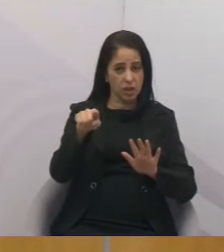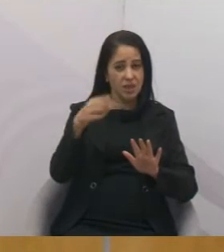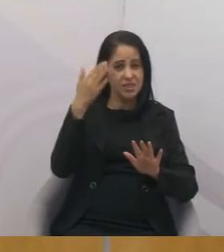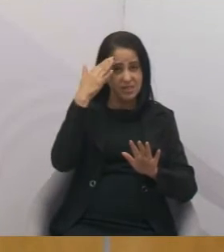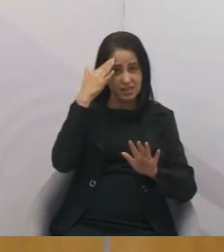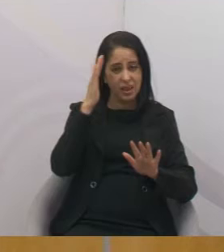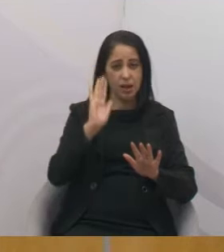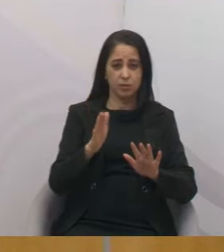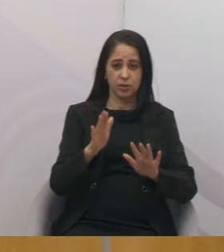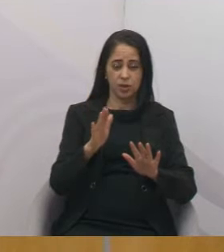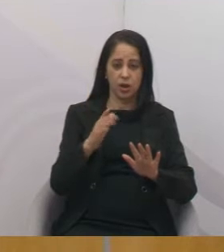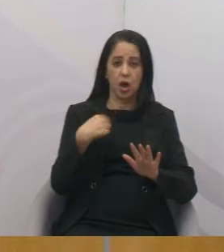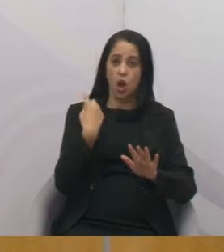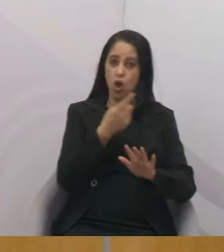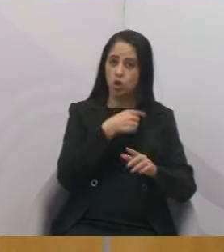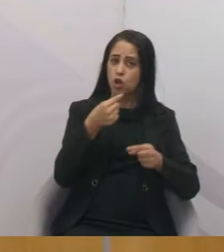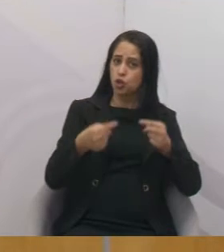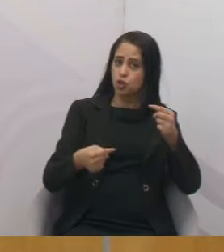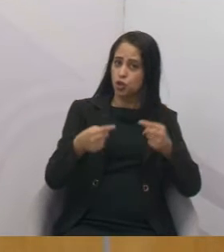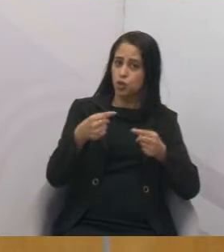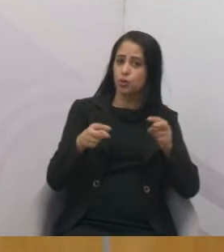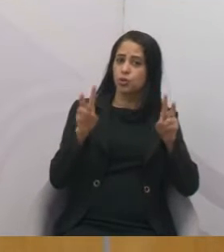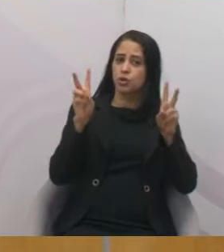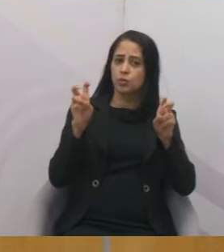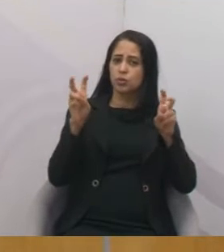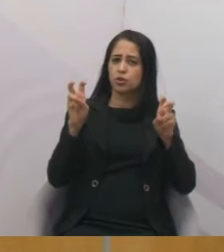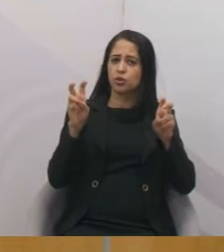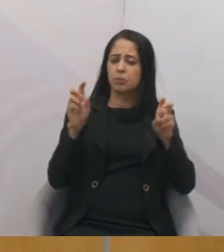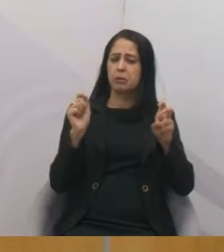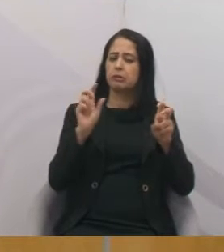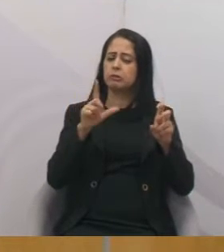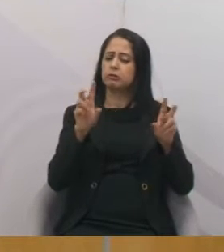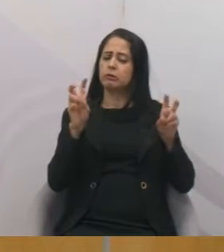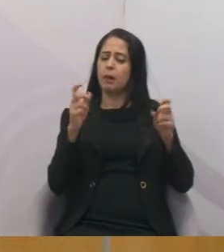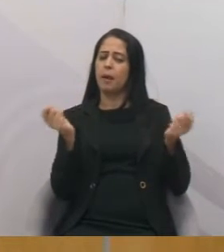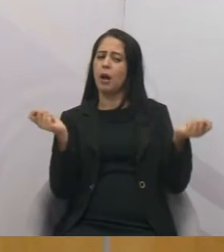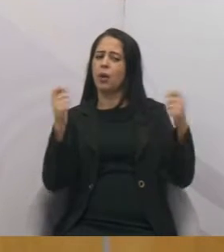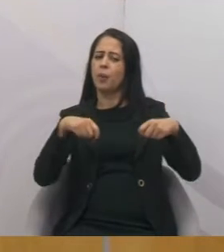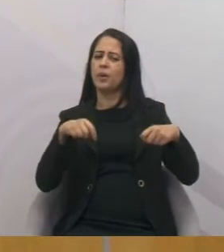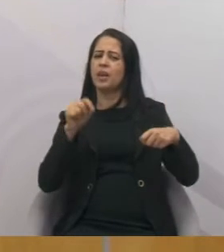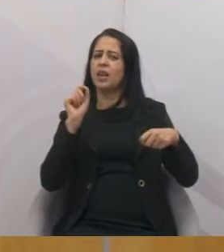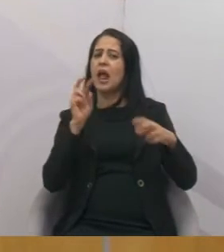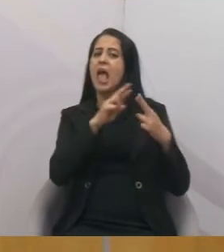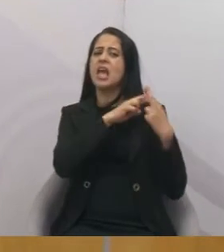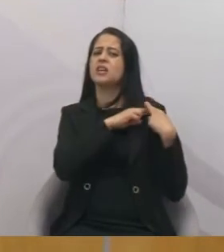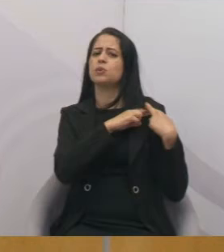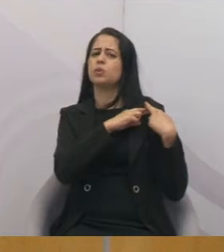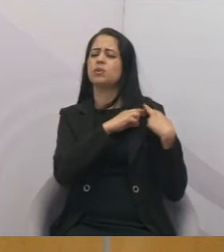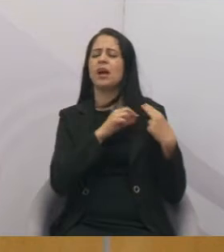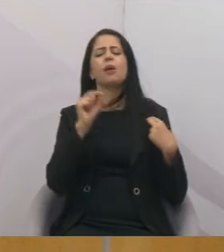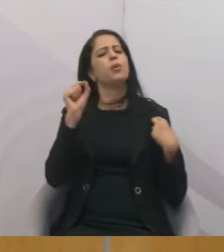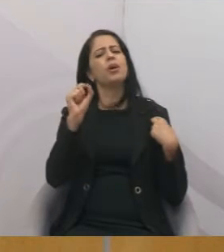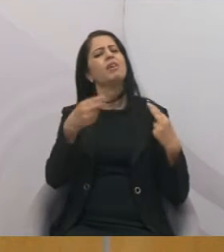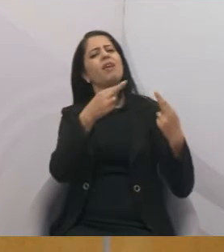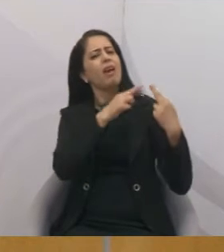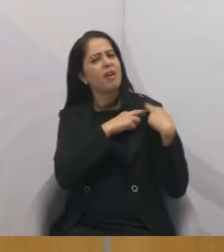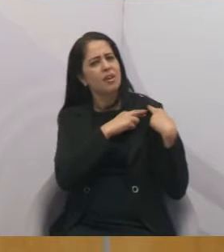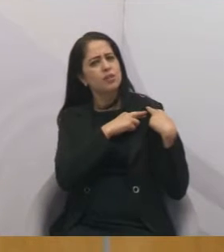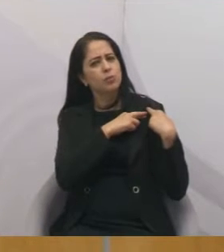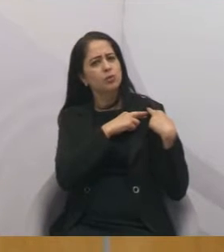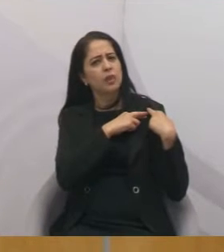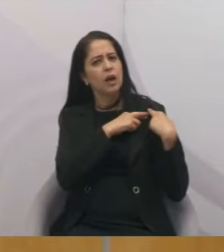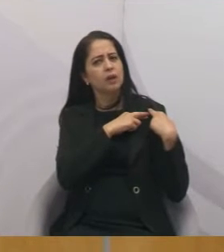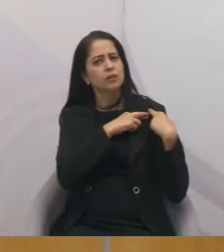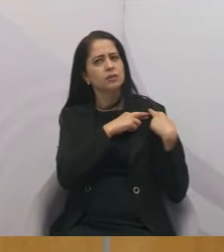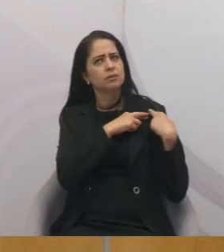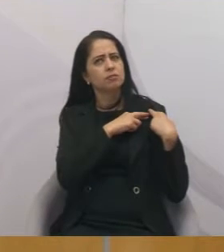gente discutiu alguns assuntos aqui falando sobre competência, de quem era a competência, do Estado, da União ou dos municípios.